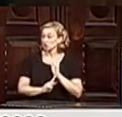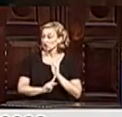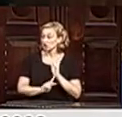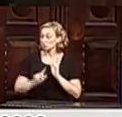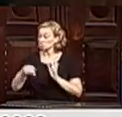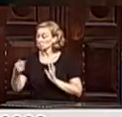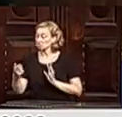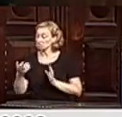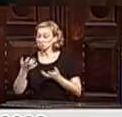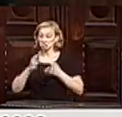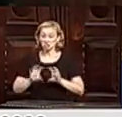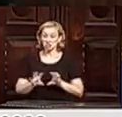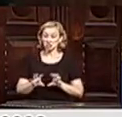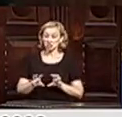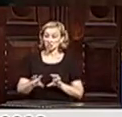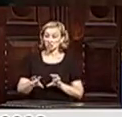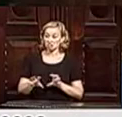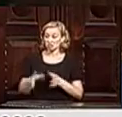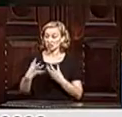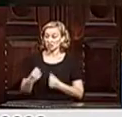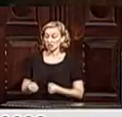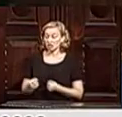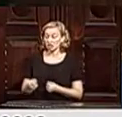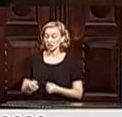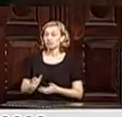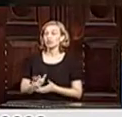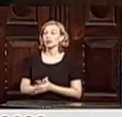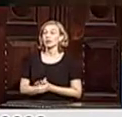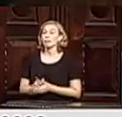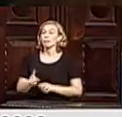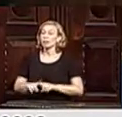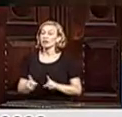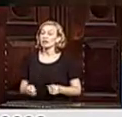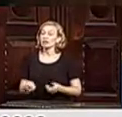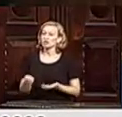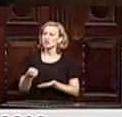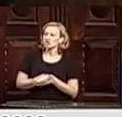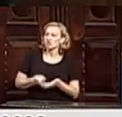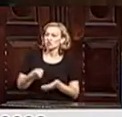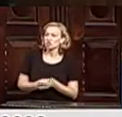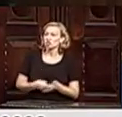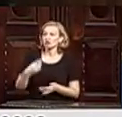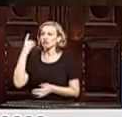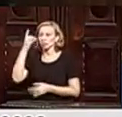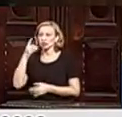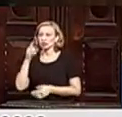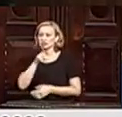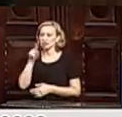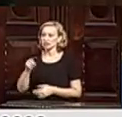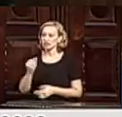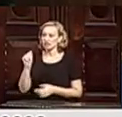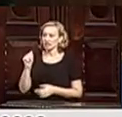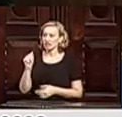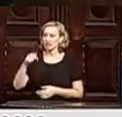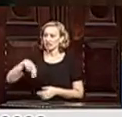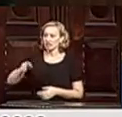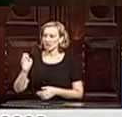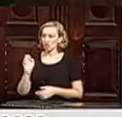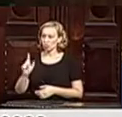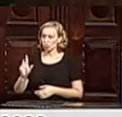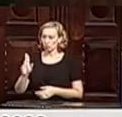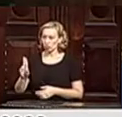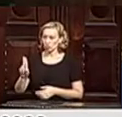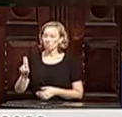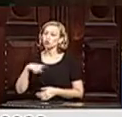aos deputados da Resistência, deputado Luiz Paulo, deputado Mink, deputado Zaqueu, deputado Conte, nós conseguimos